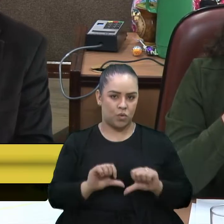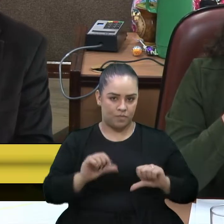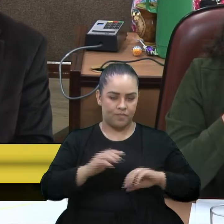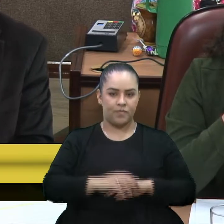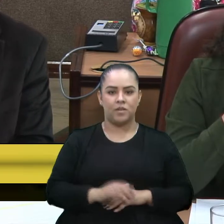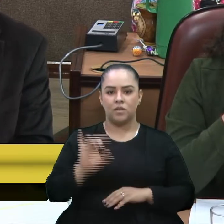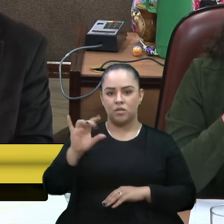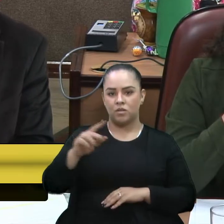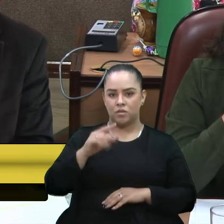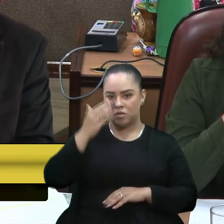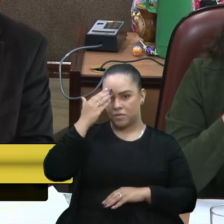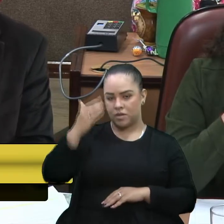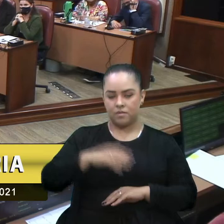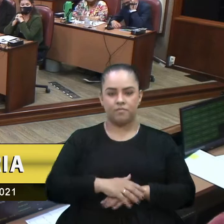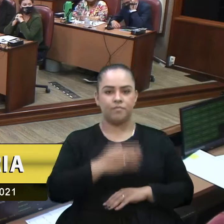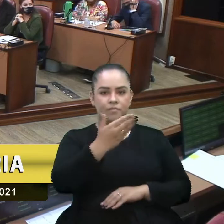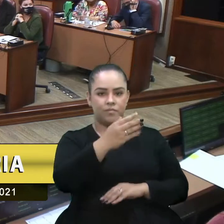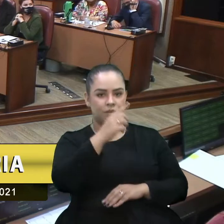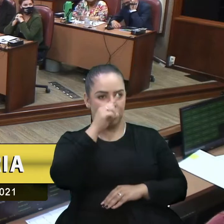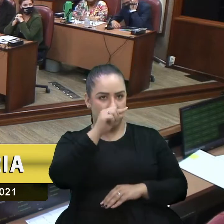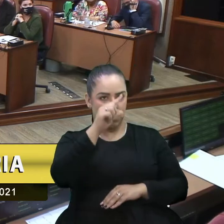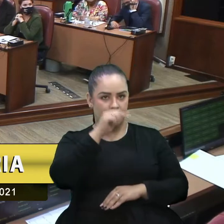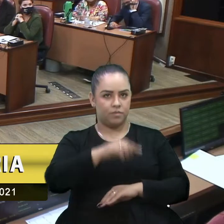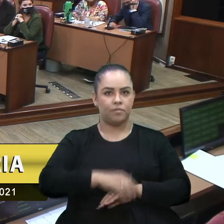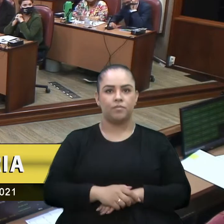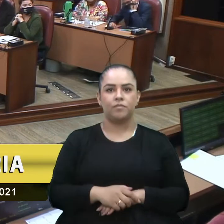Era isso, meu muito obrigado. Vereador Fantinel.